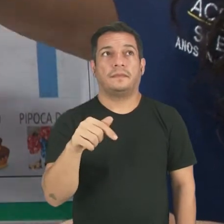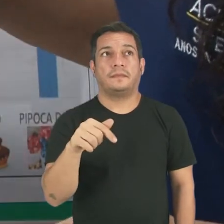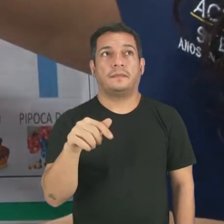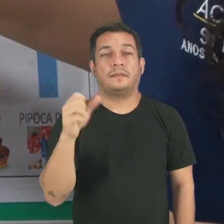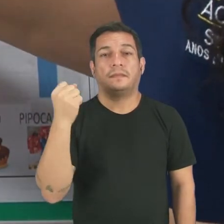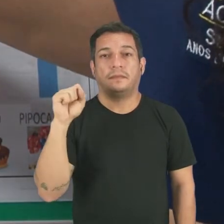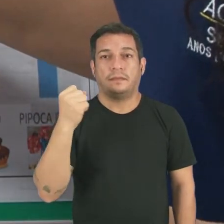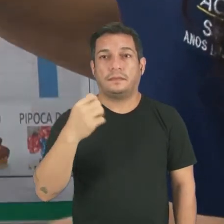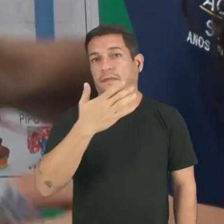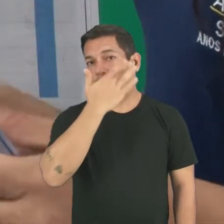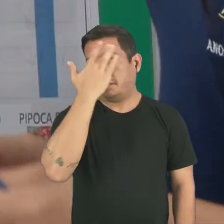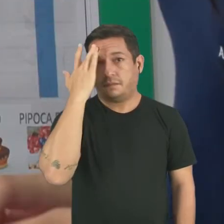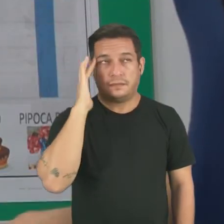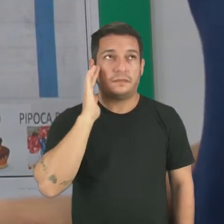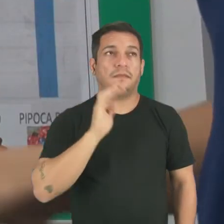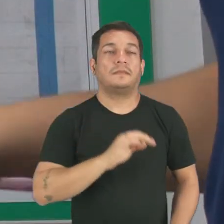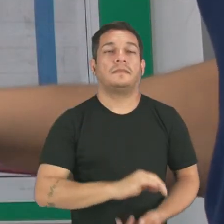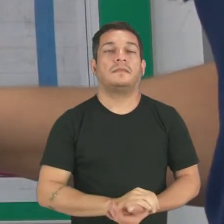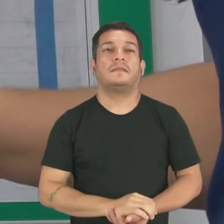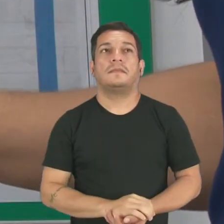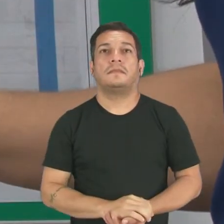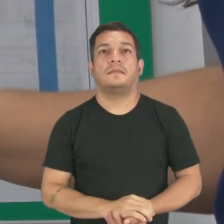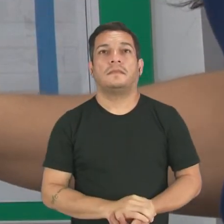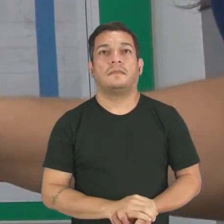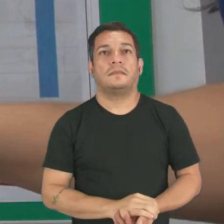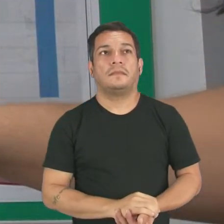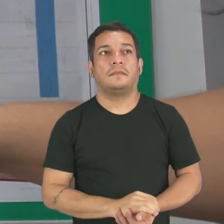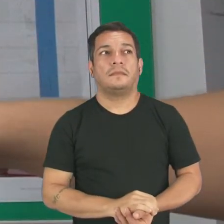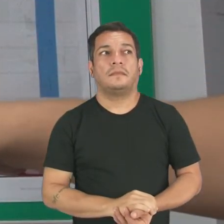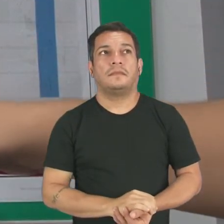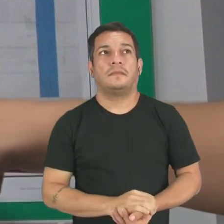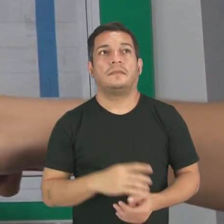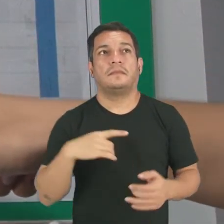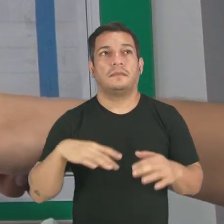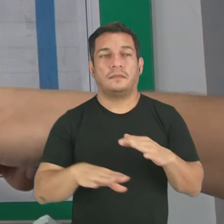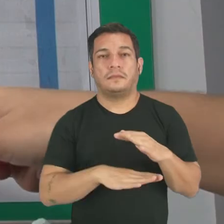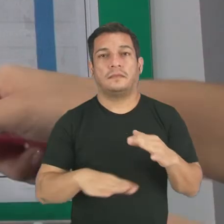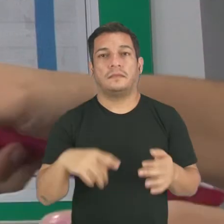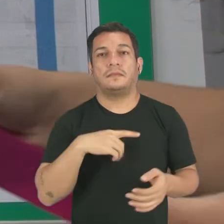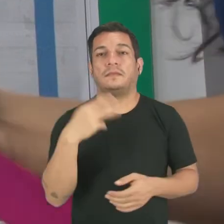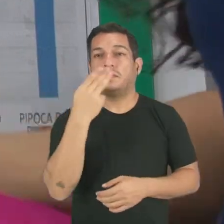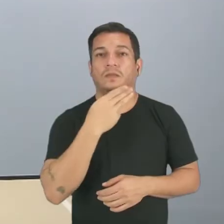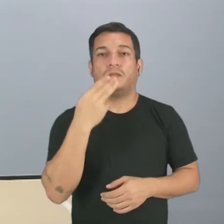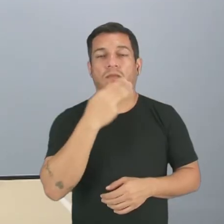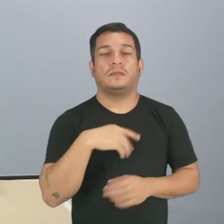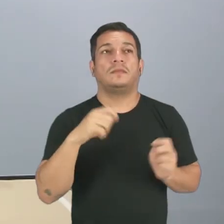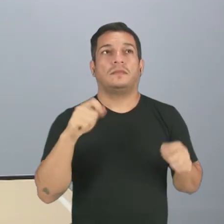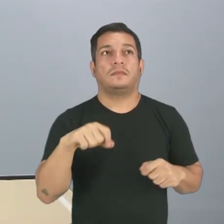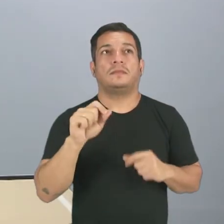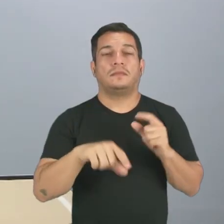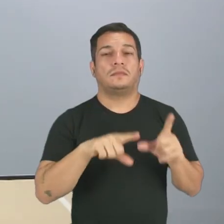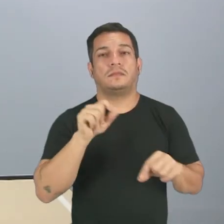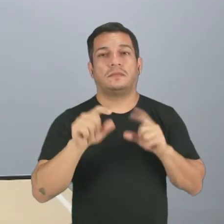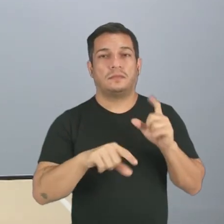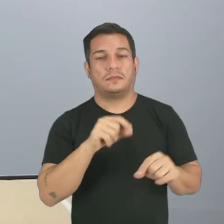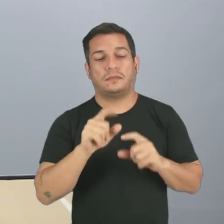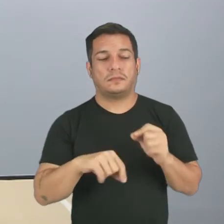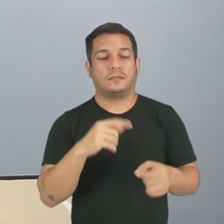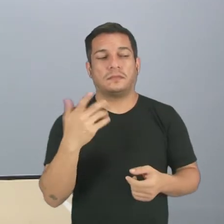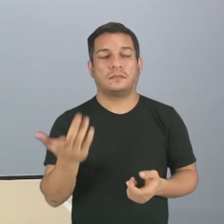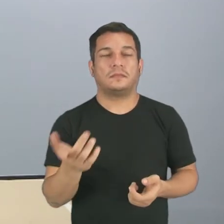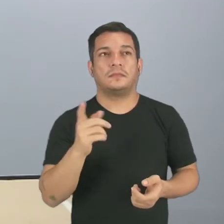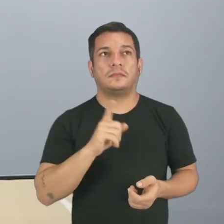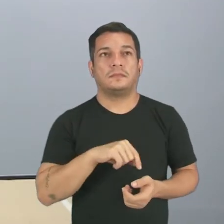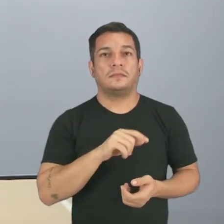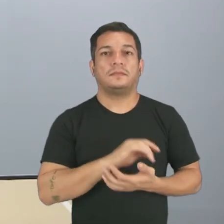pessoas, 7 pessoas, 8 pessoas. Aqui embaixo nós temos os doces que poderiam ser escolhidos, não